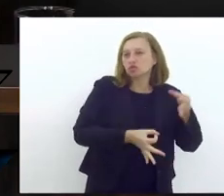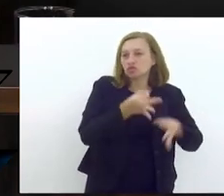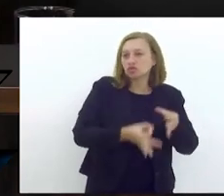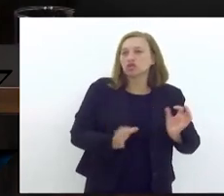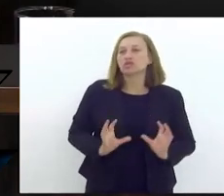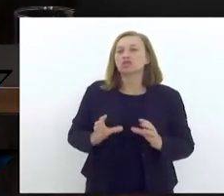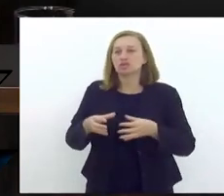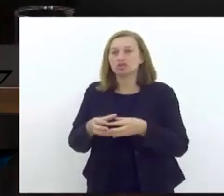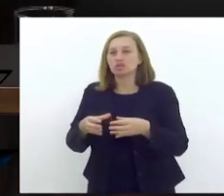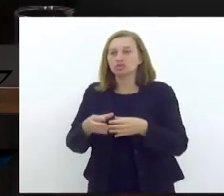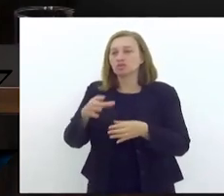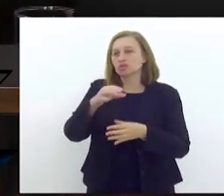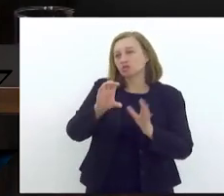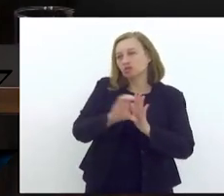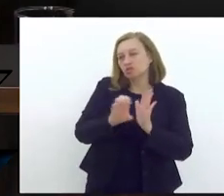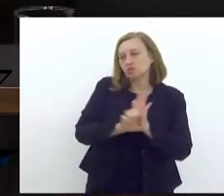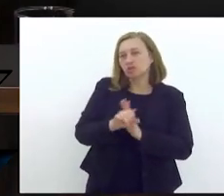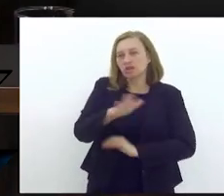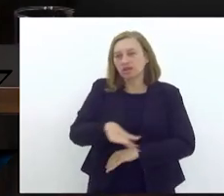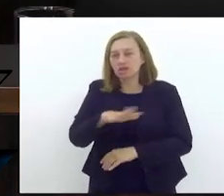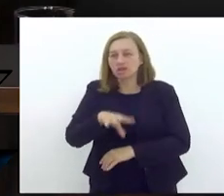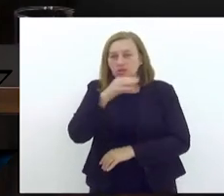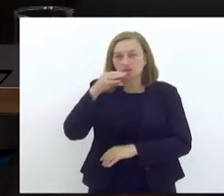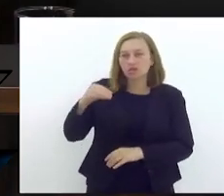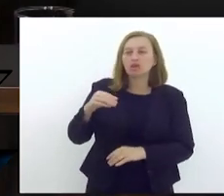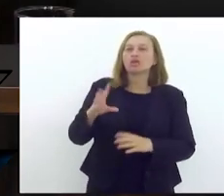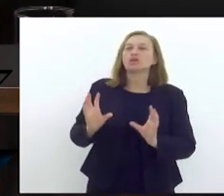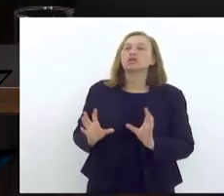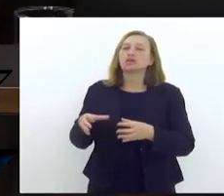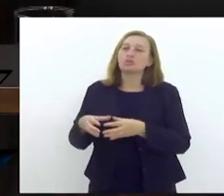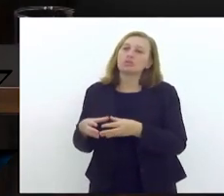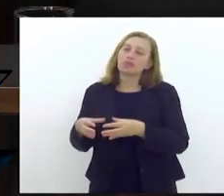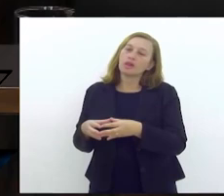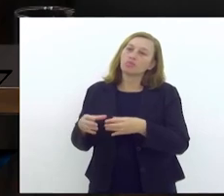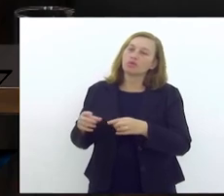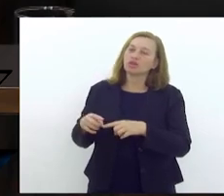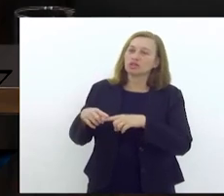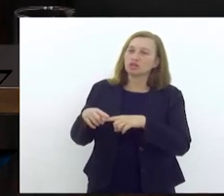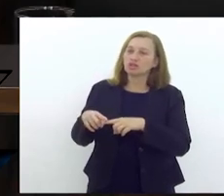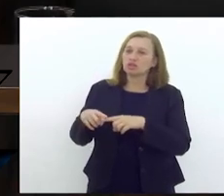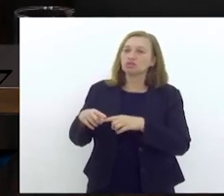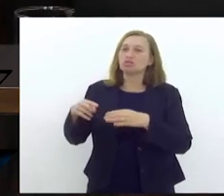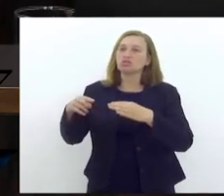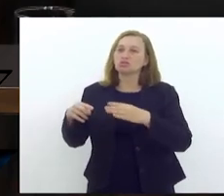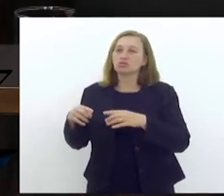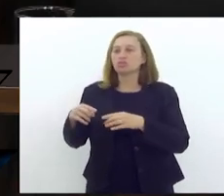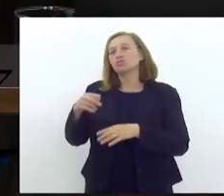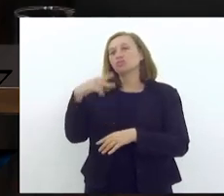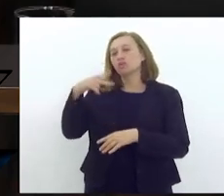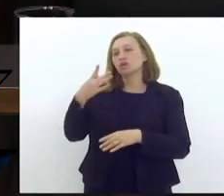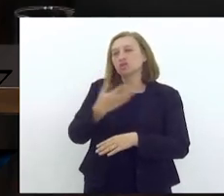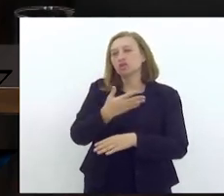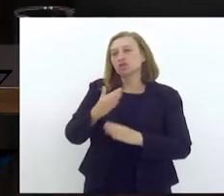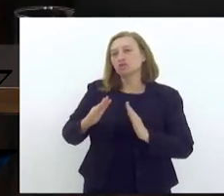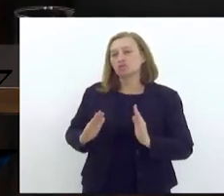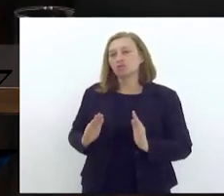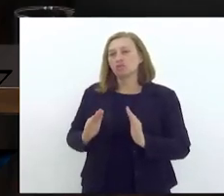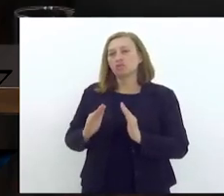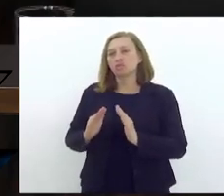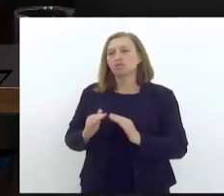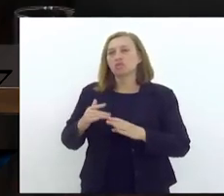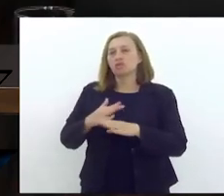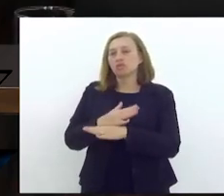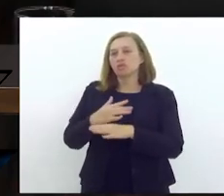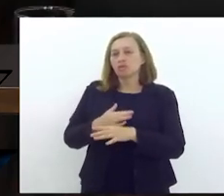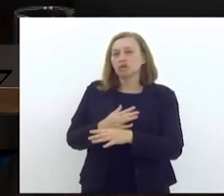e do Idoso favorável de políticas urbanas Habitação é Samsung diário favorável com a emenda com a emenda